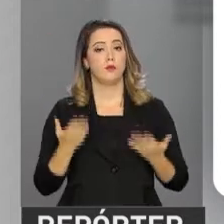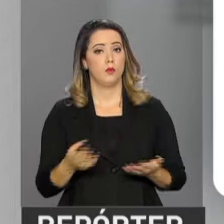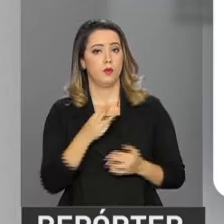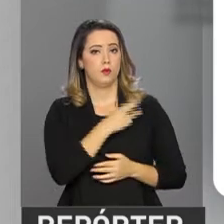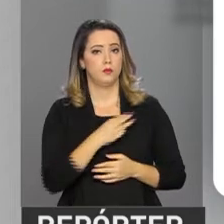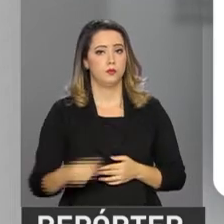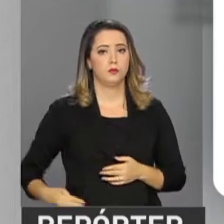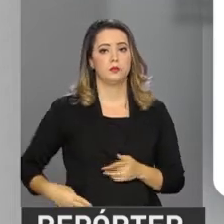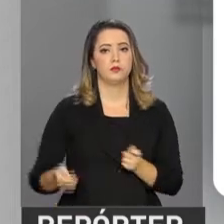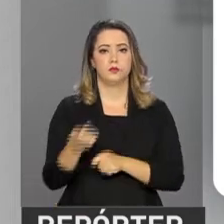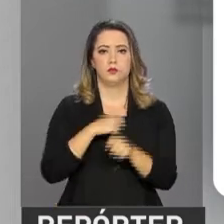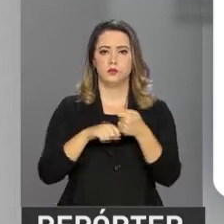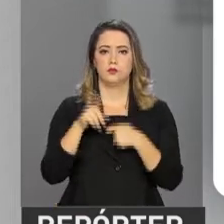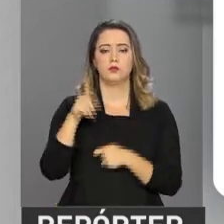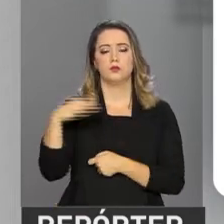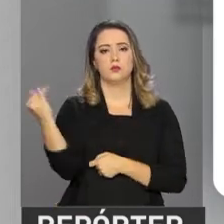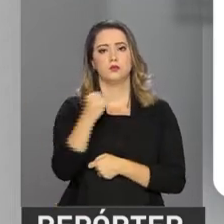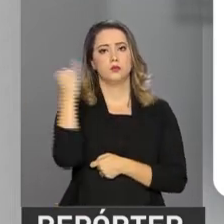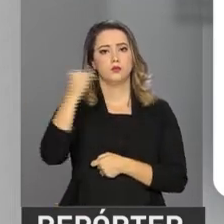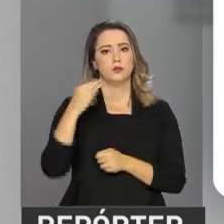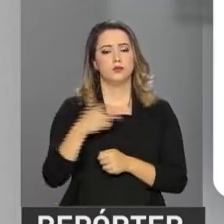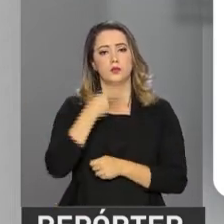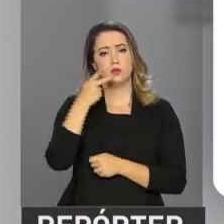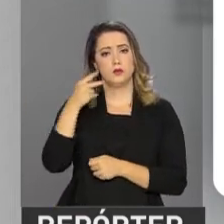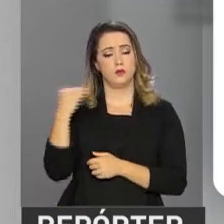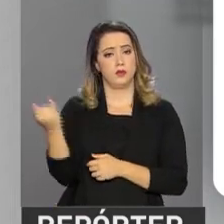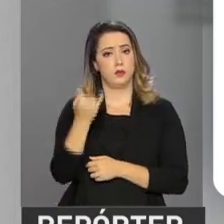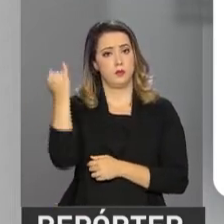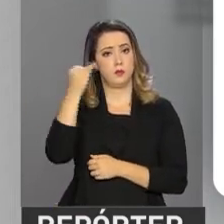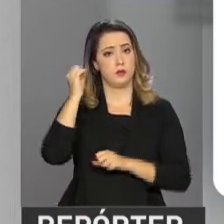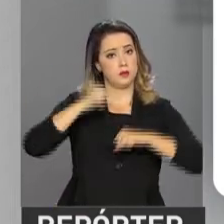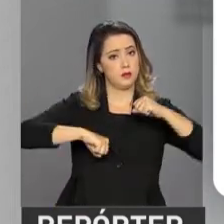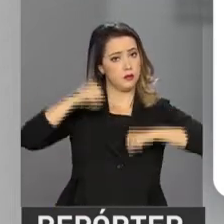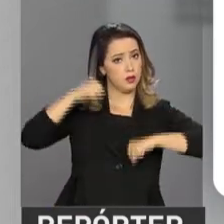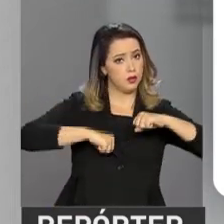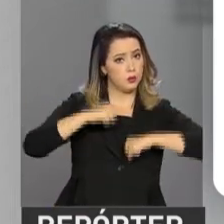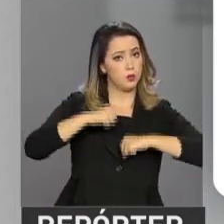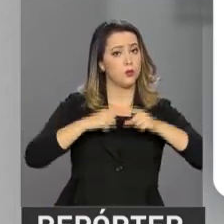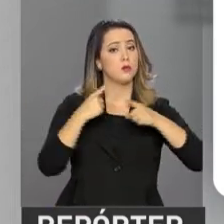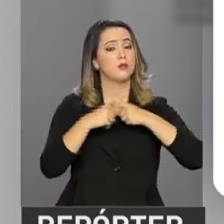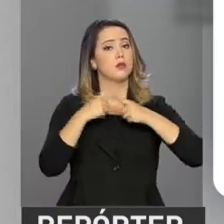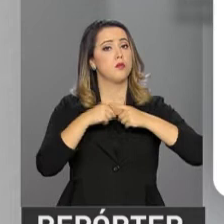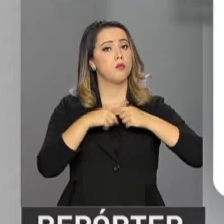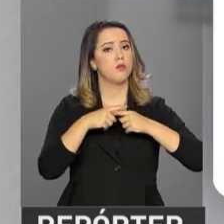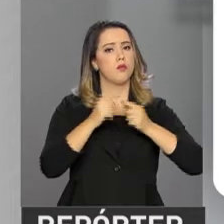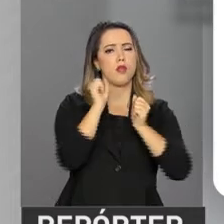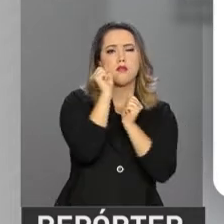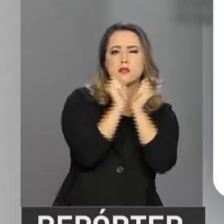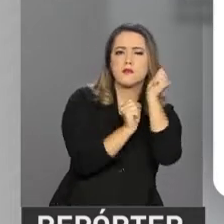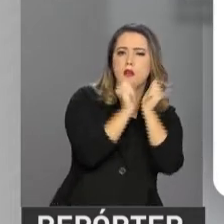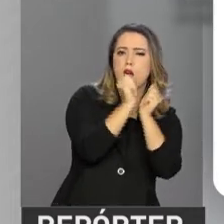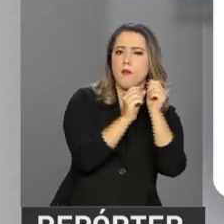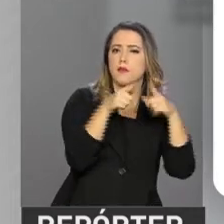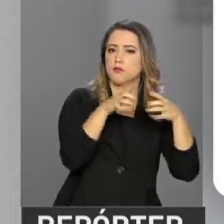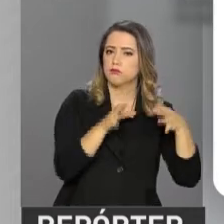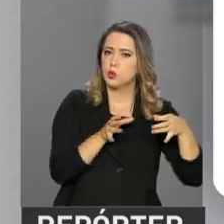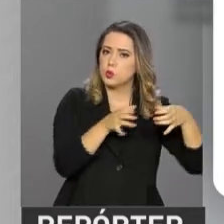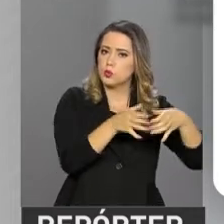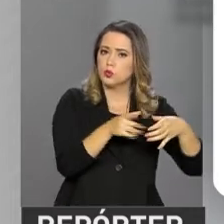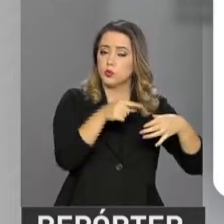ministro da fazenda é importante destacar o desempenho da indústria no período pois a produção das fábricas instaladas no país